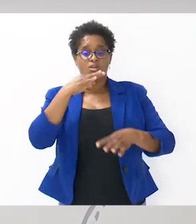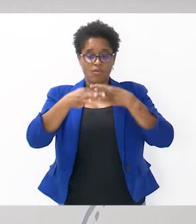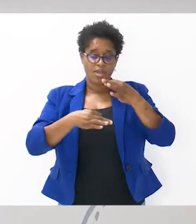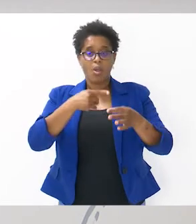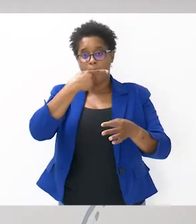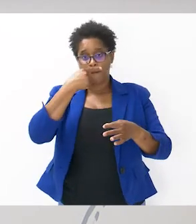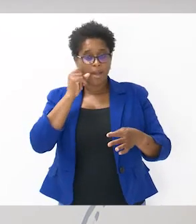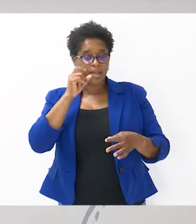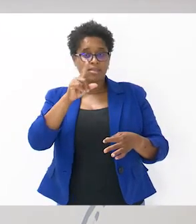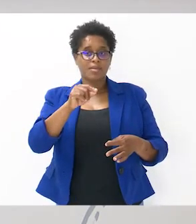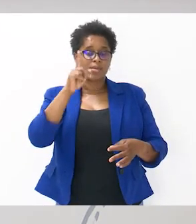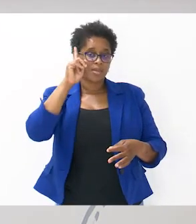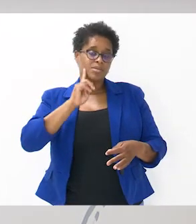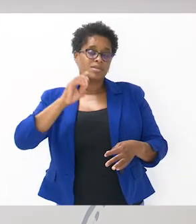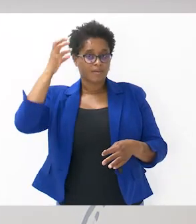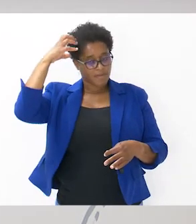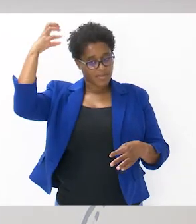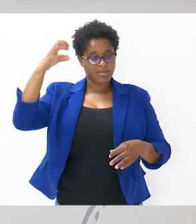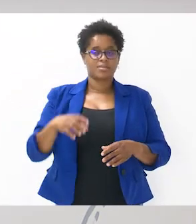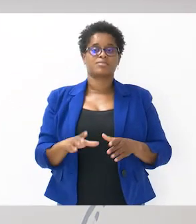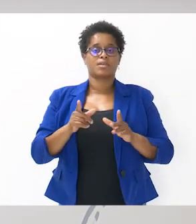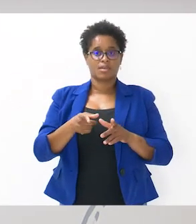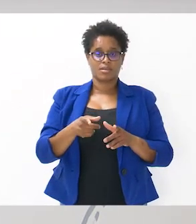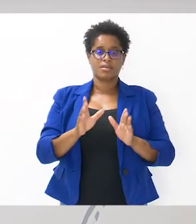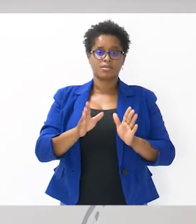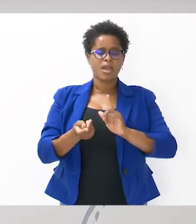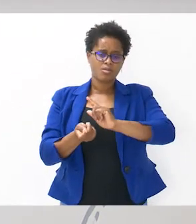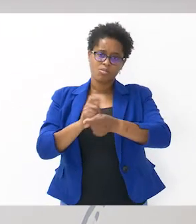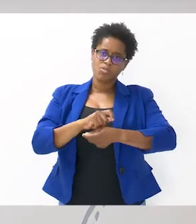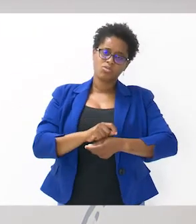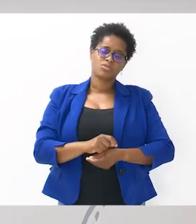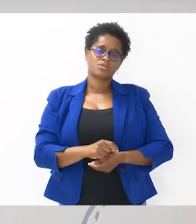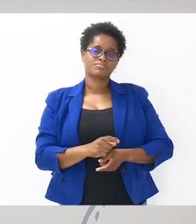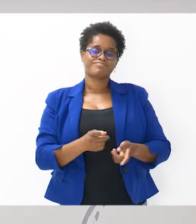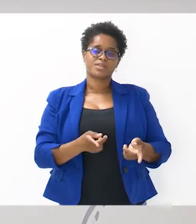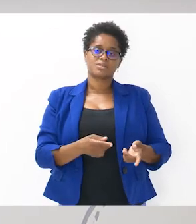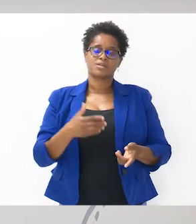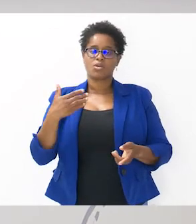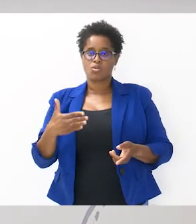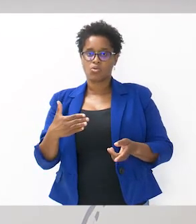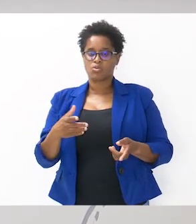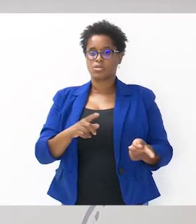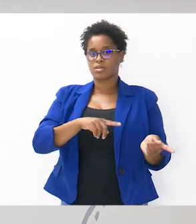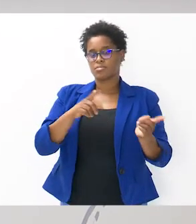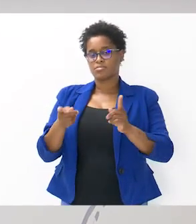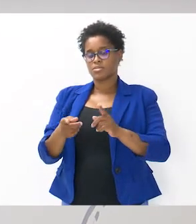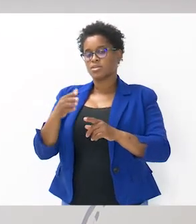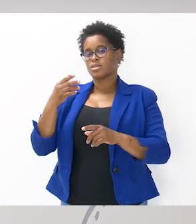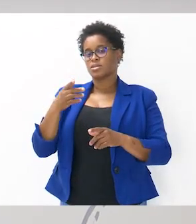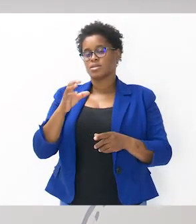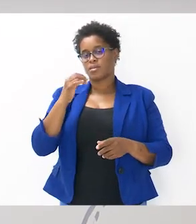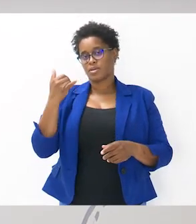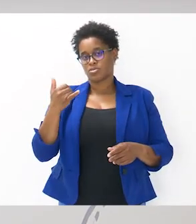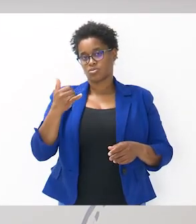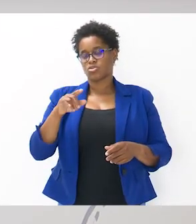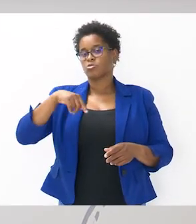pai e a princesa. Aqui já muda da cena 1 para a cena